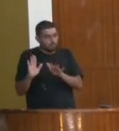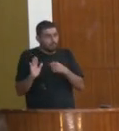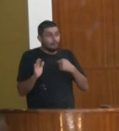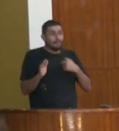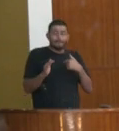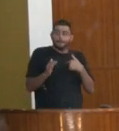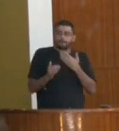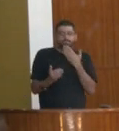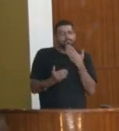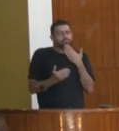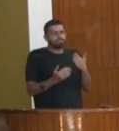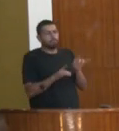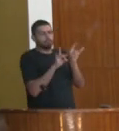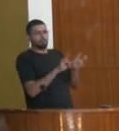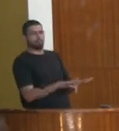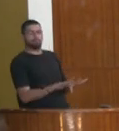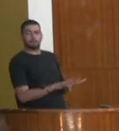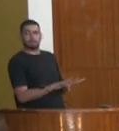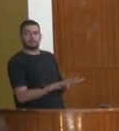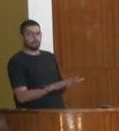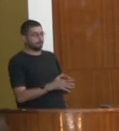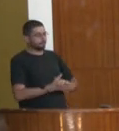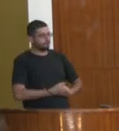demissão da,